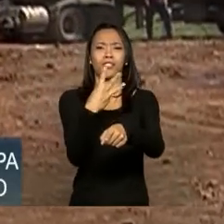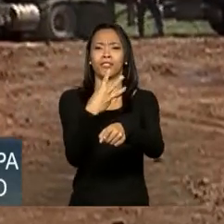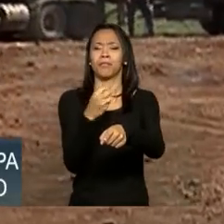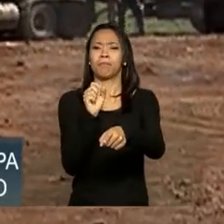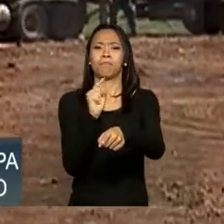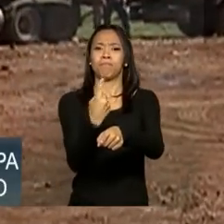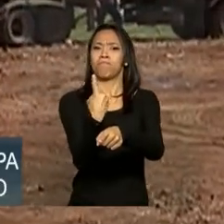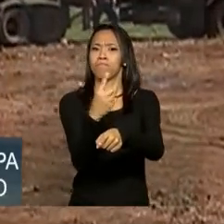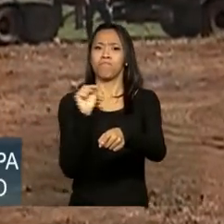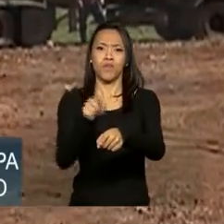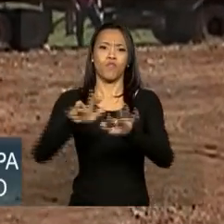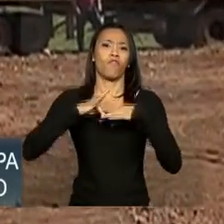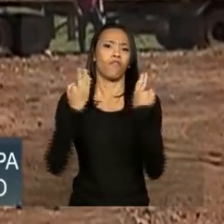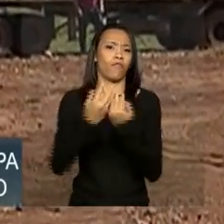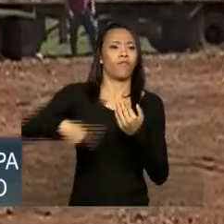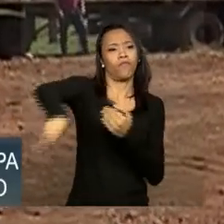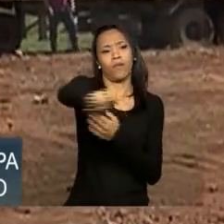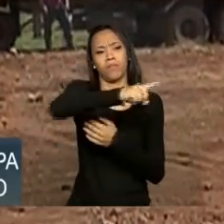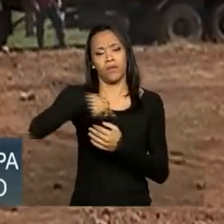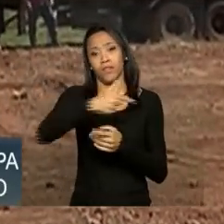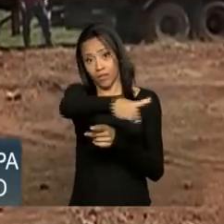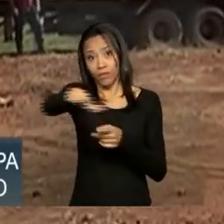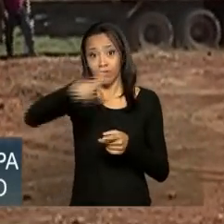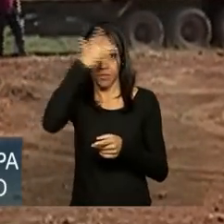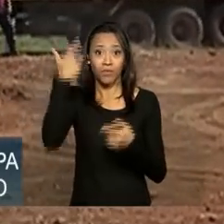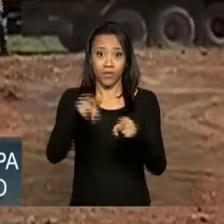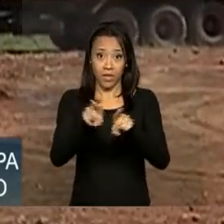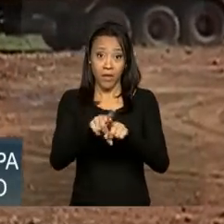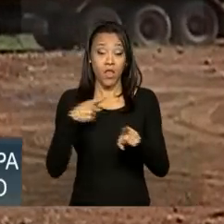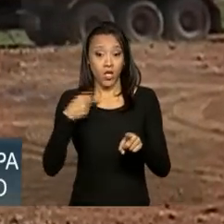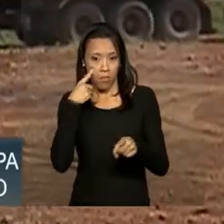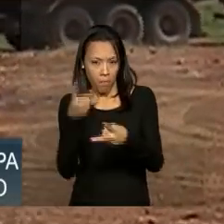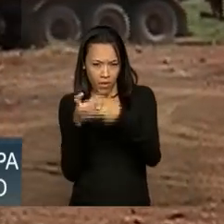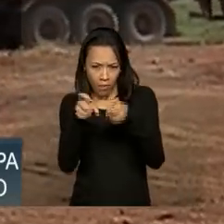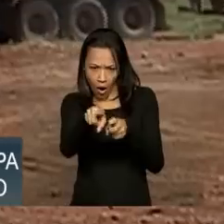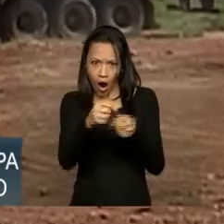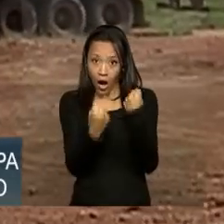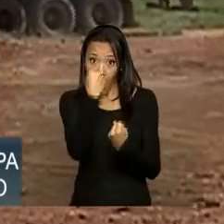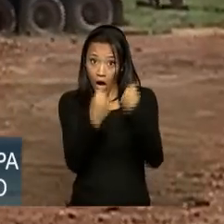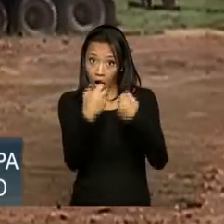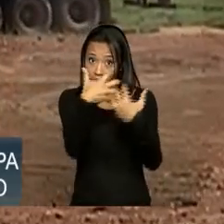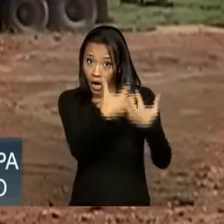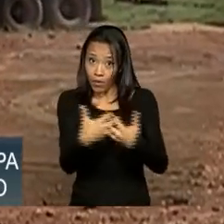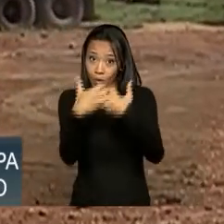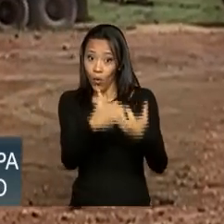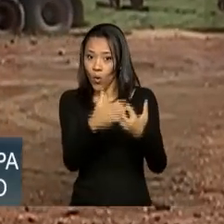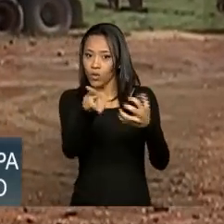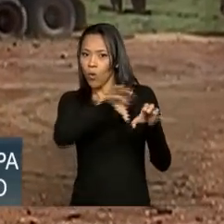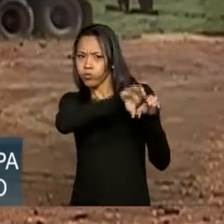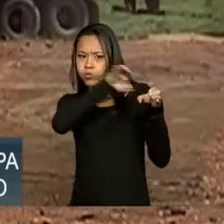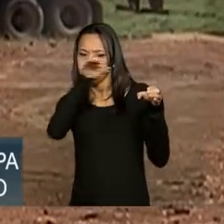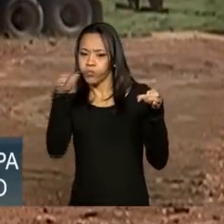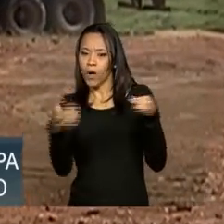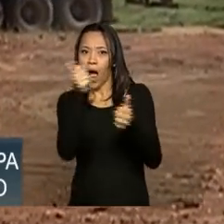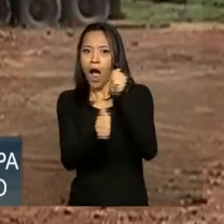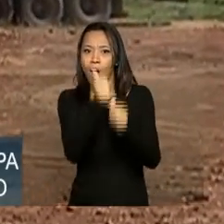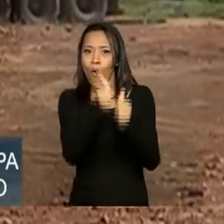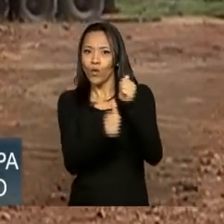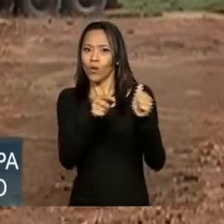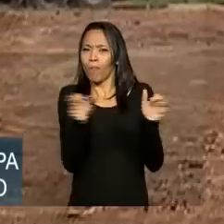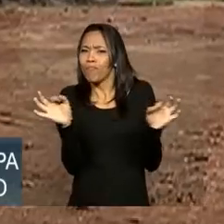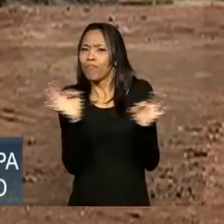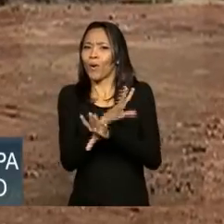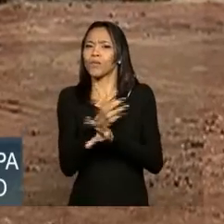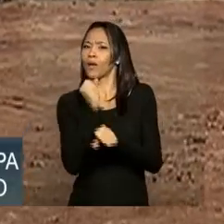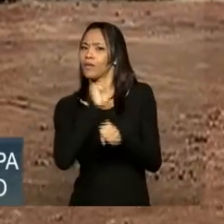18 municípios aqui do Rio Grande do Sul a gente percebe também alguns caminhões já posicionados carregados de arroz prontos